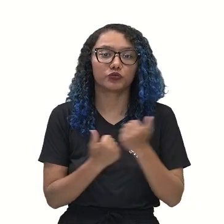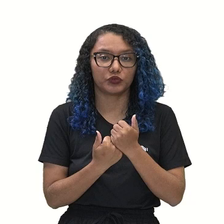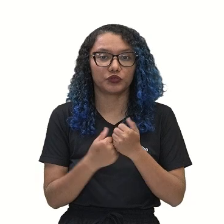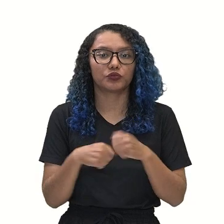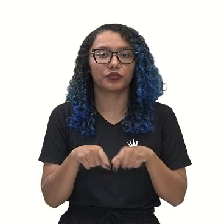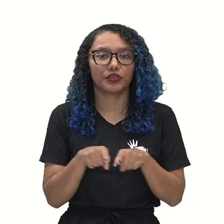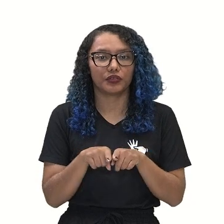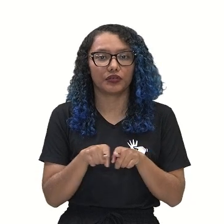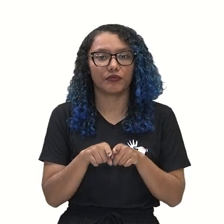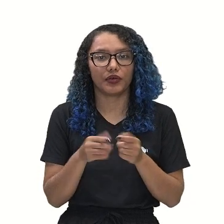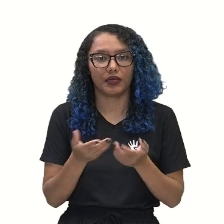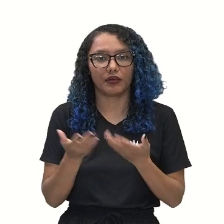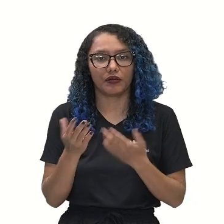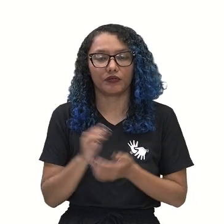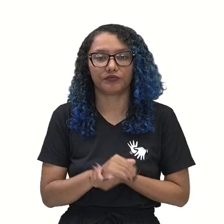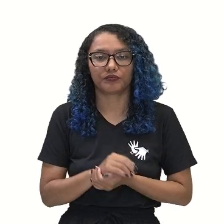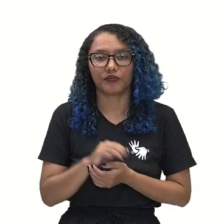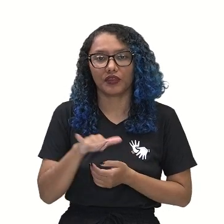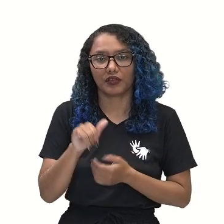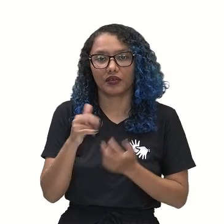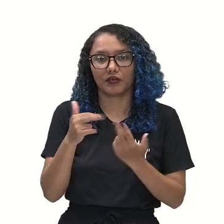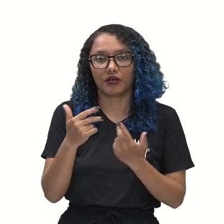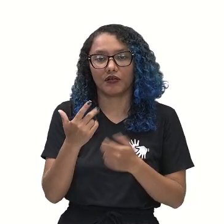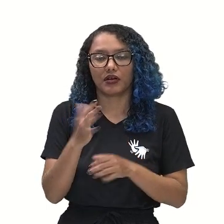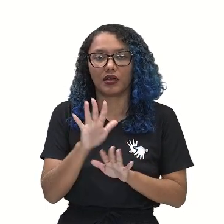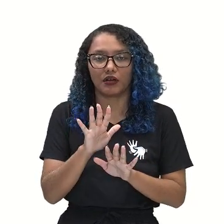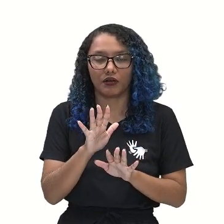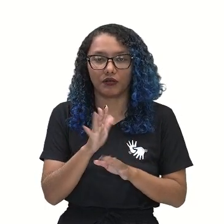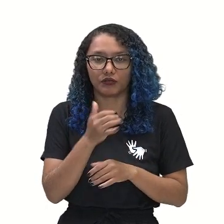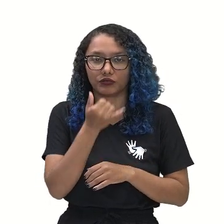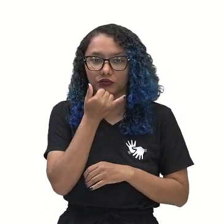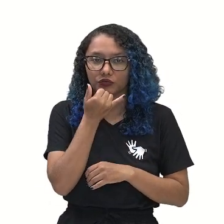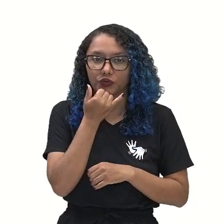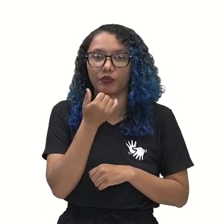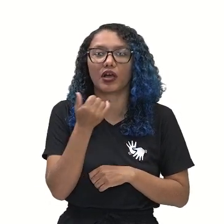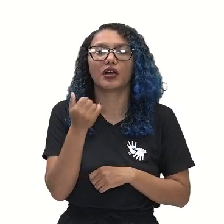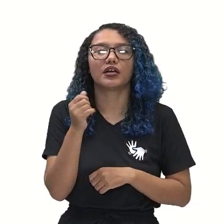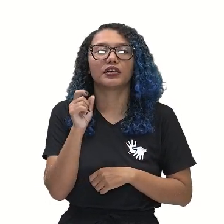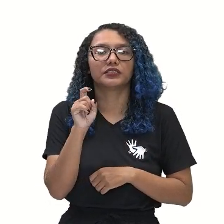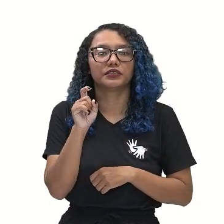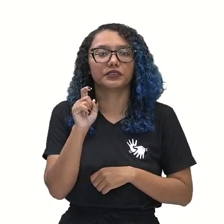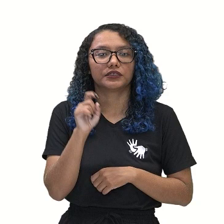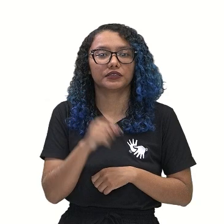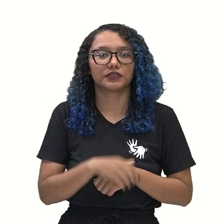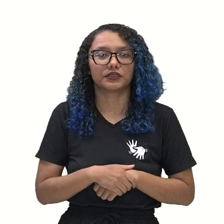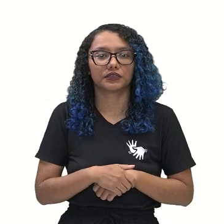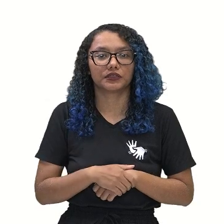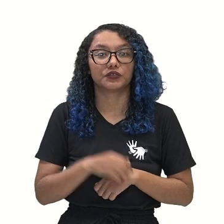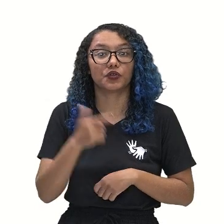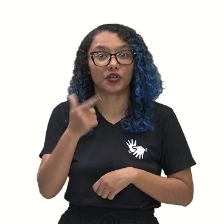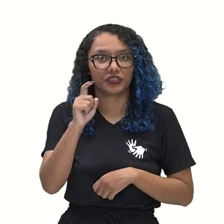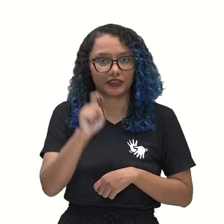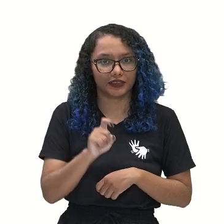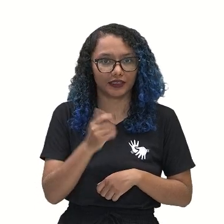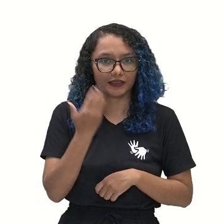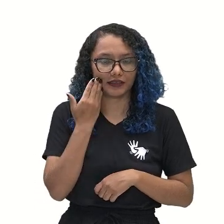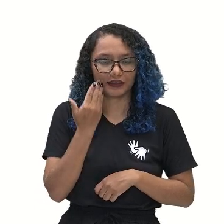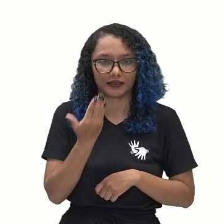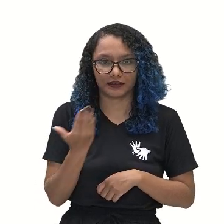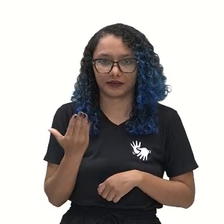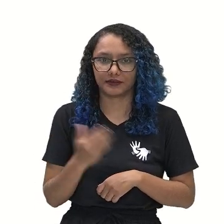igual a 2x, desculpa, 2x. Nós temos um x aqui, eu coloquei 4.